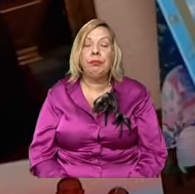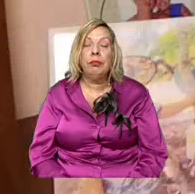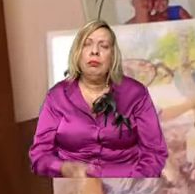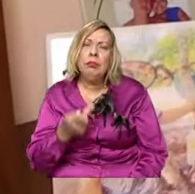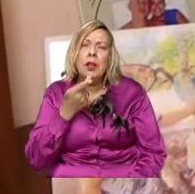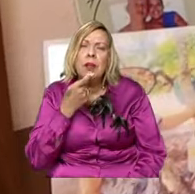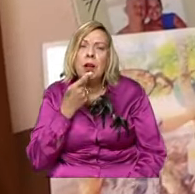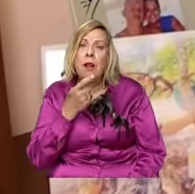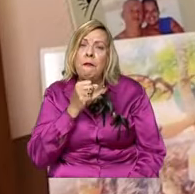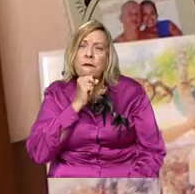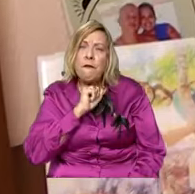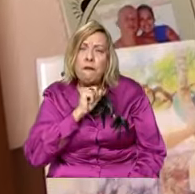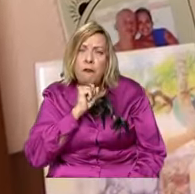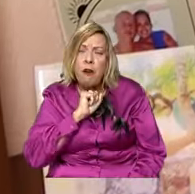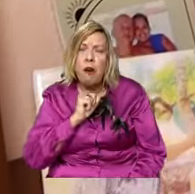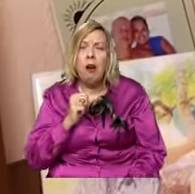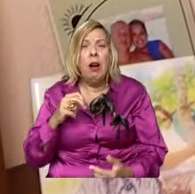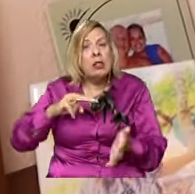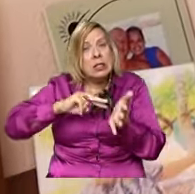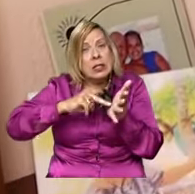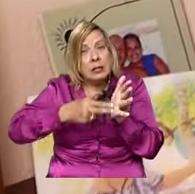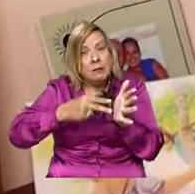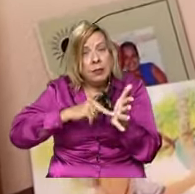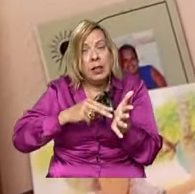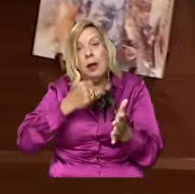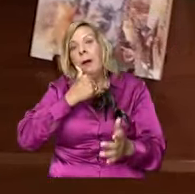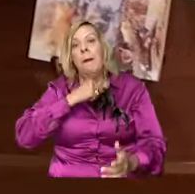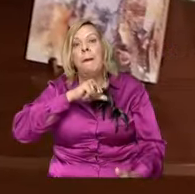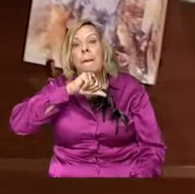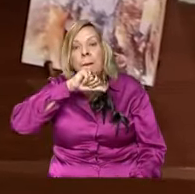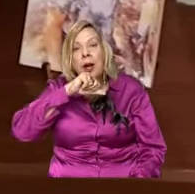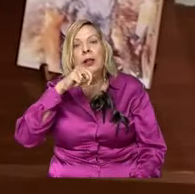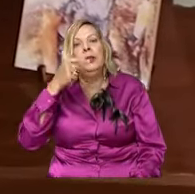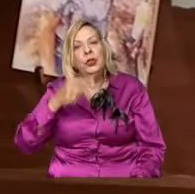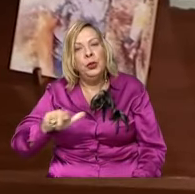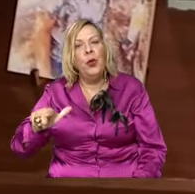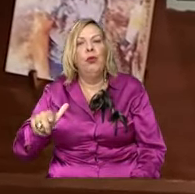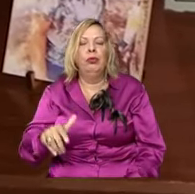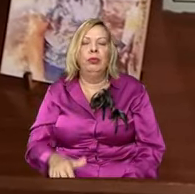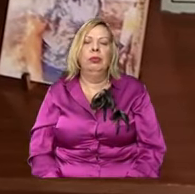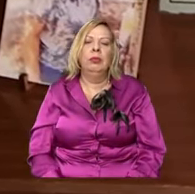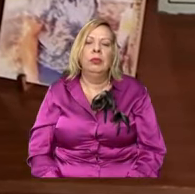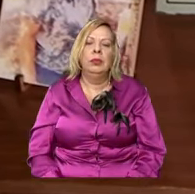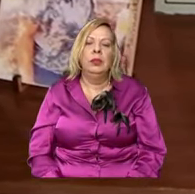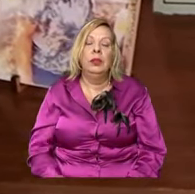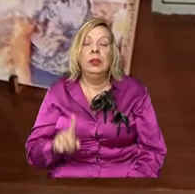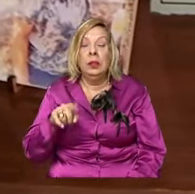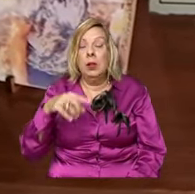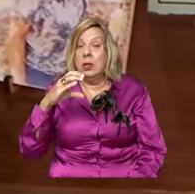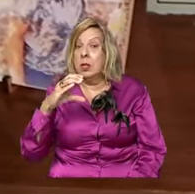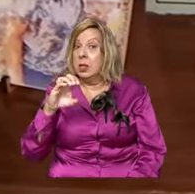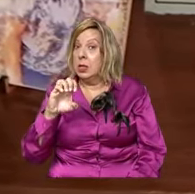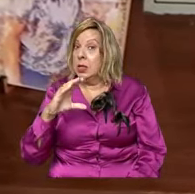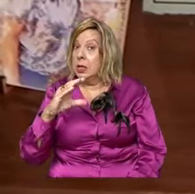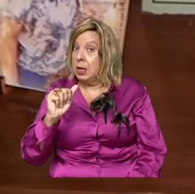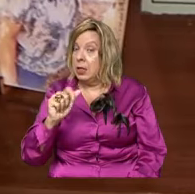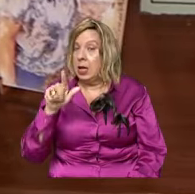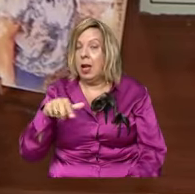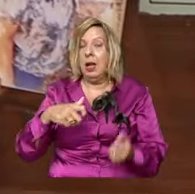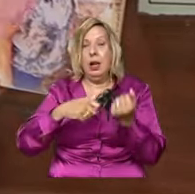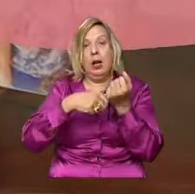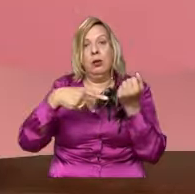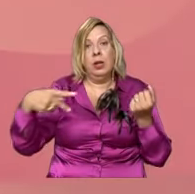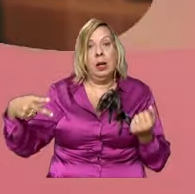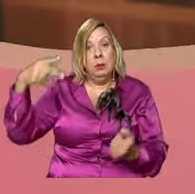vezes. Conceição, conhecida como Ceiça, regional Cajucap de São Cristóvão, sabe como é se